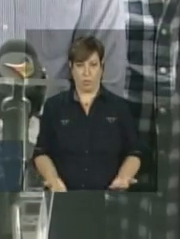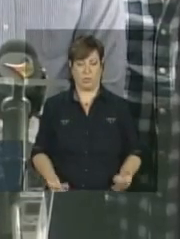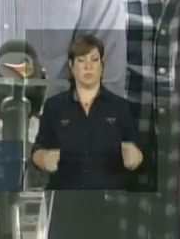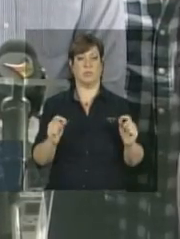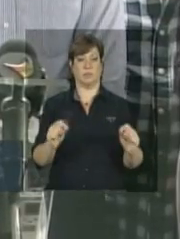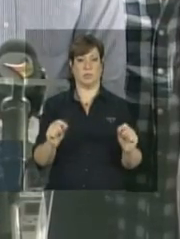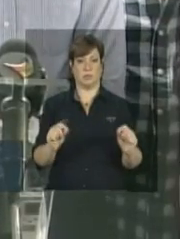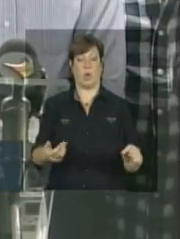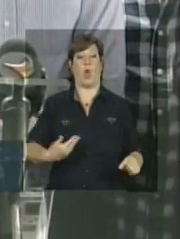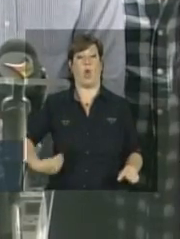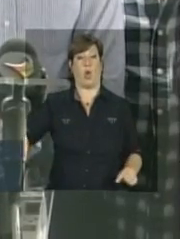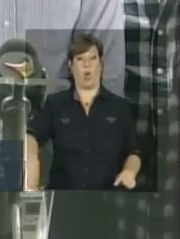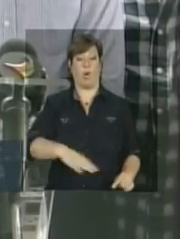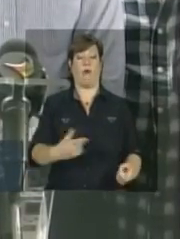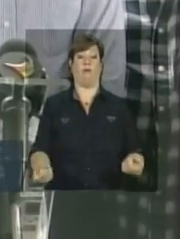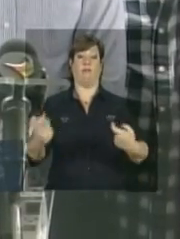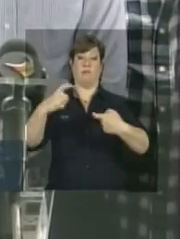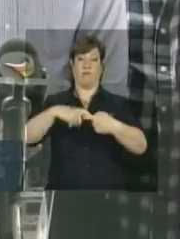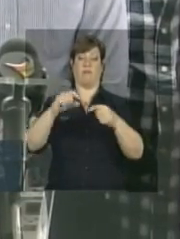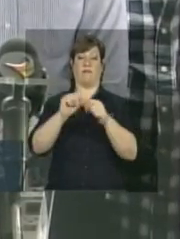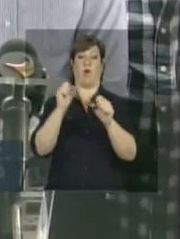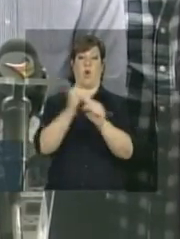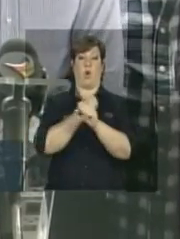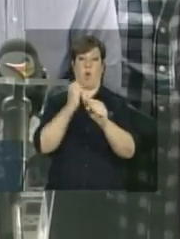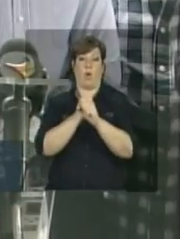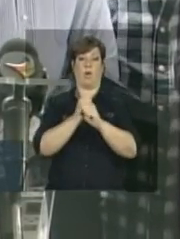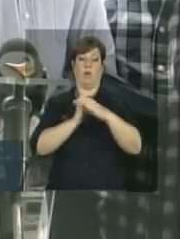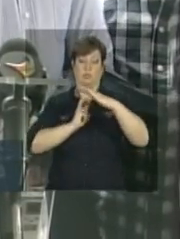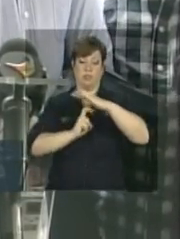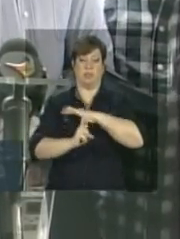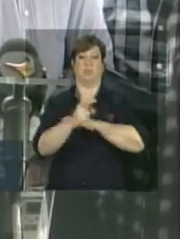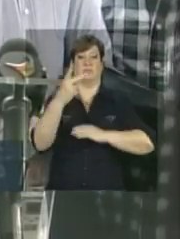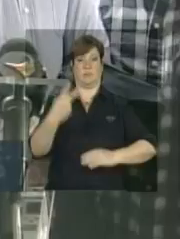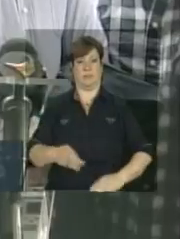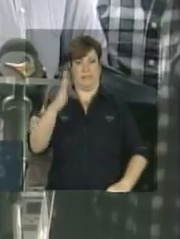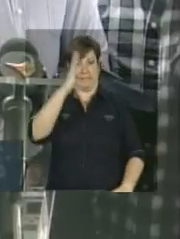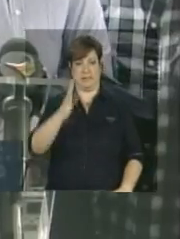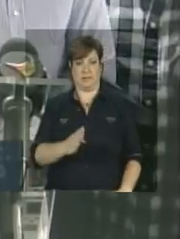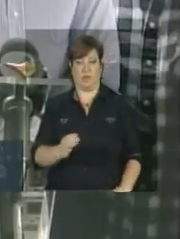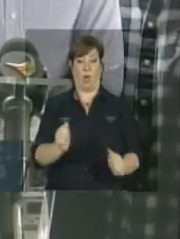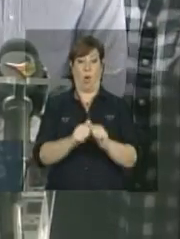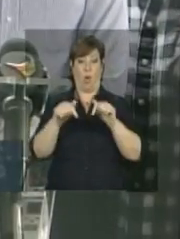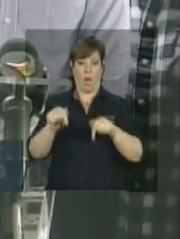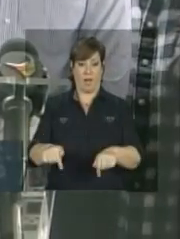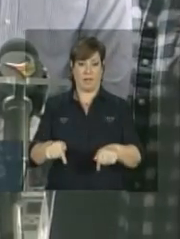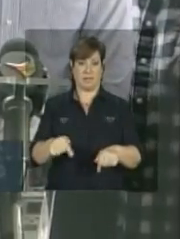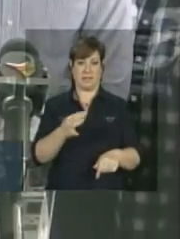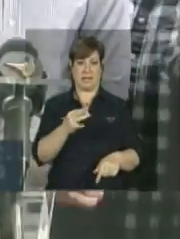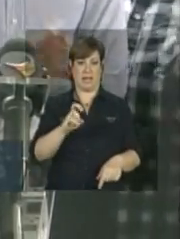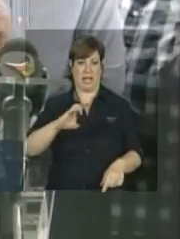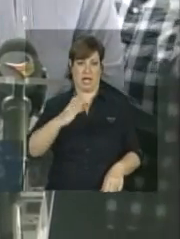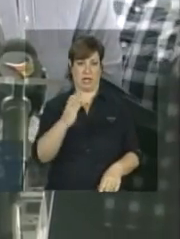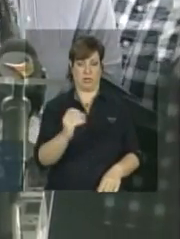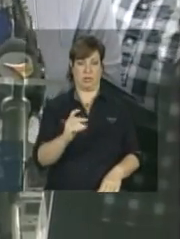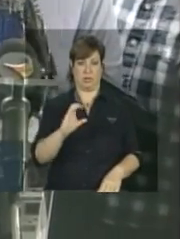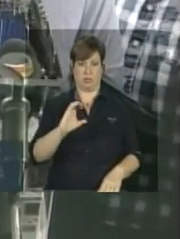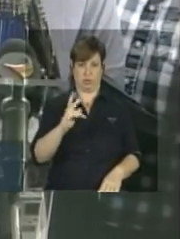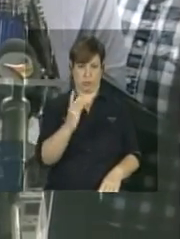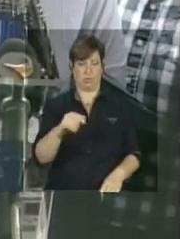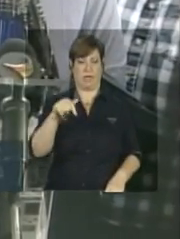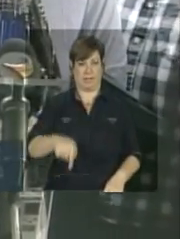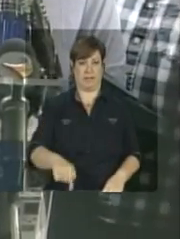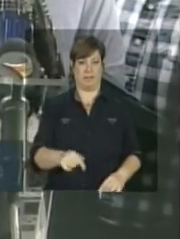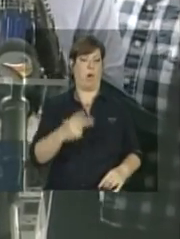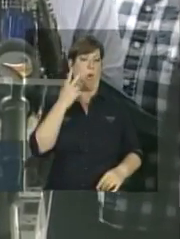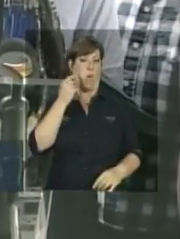fato de que nós voltamos a fazer metrô no Brasil. Com esse trecho aqui do Ceará, né, que é a